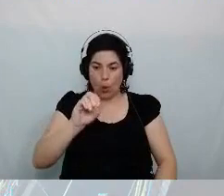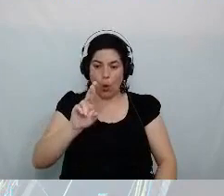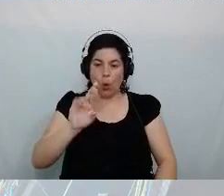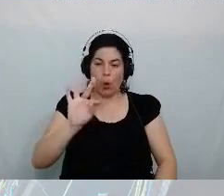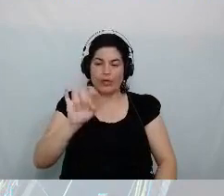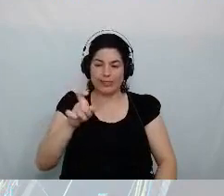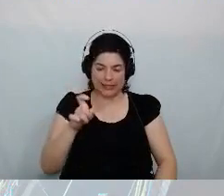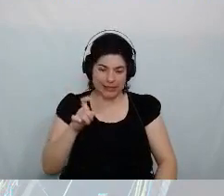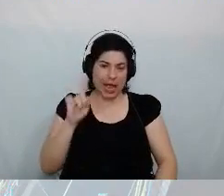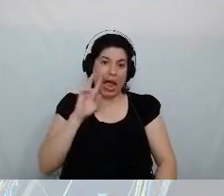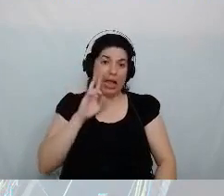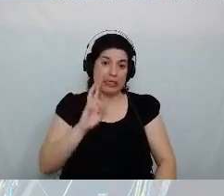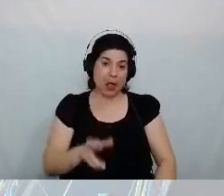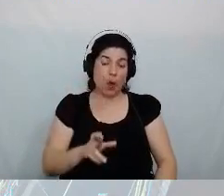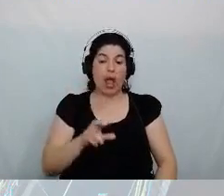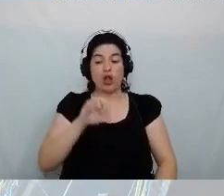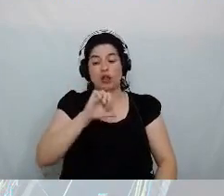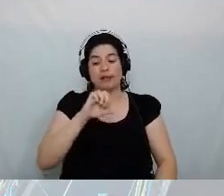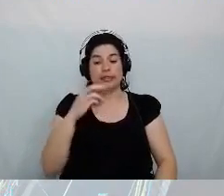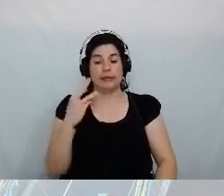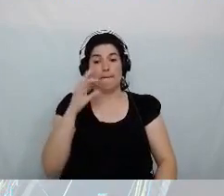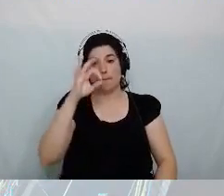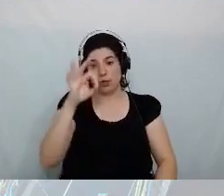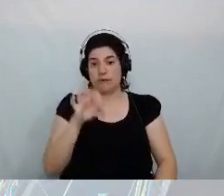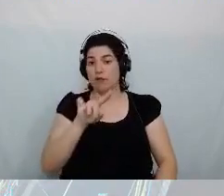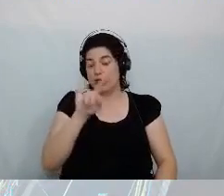grande parte, 93% do que vocês